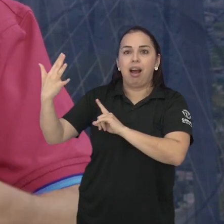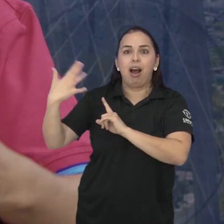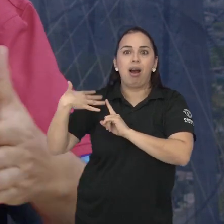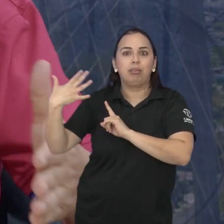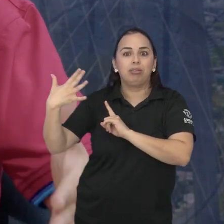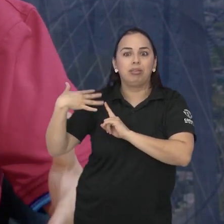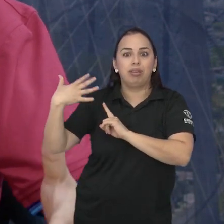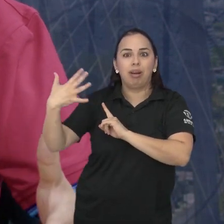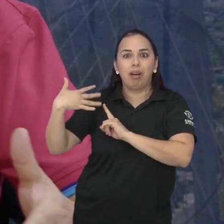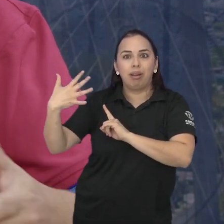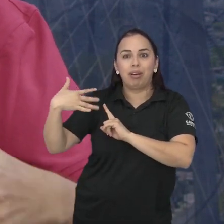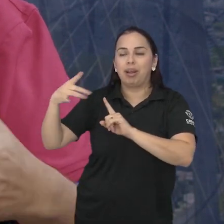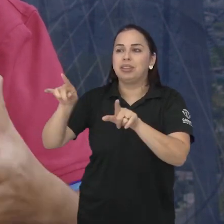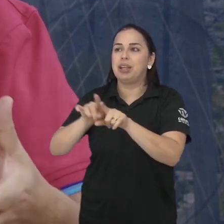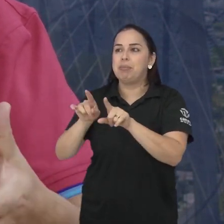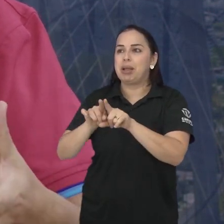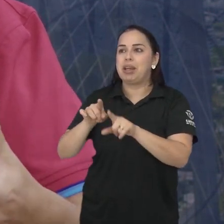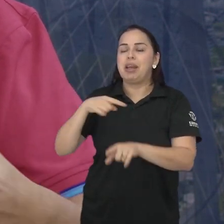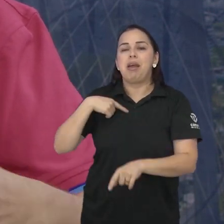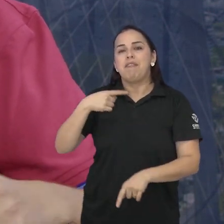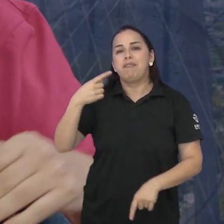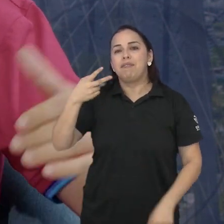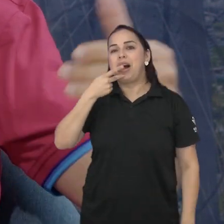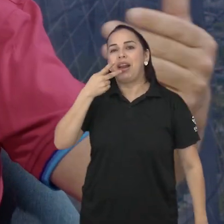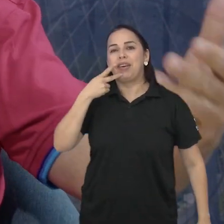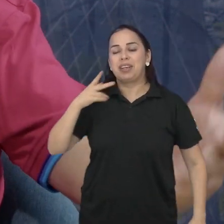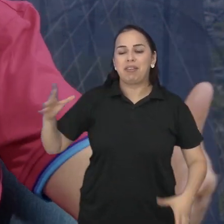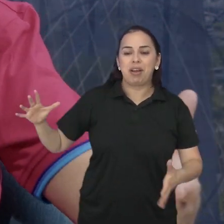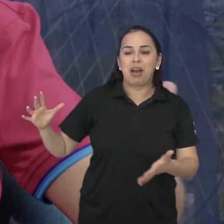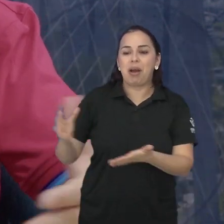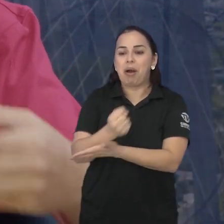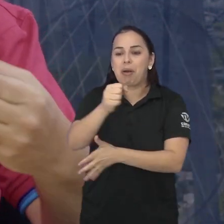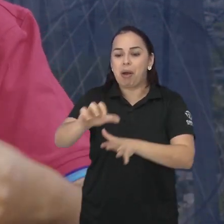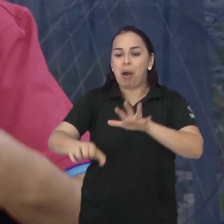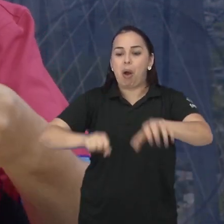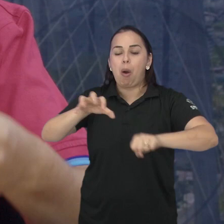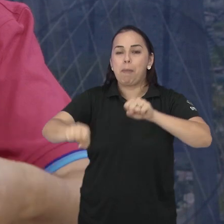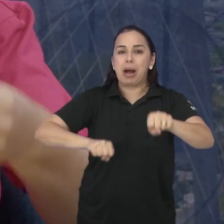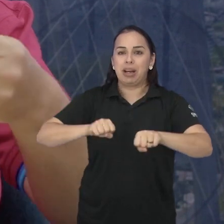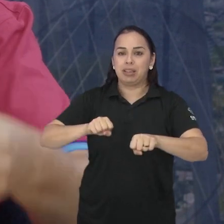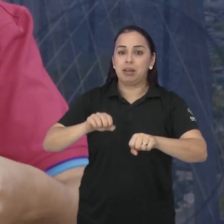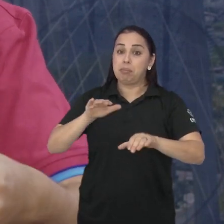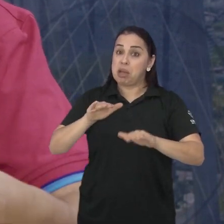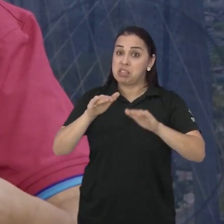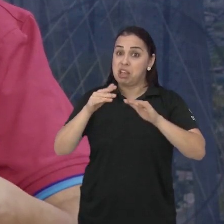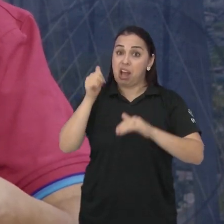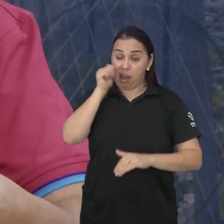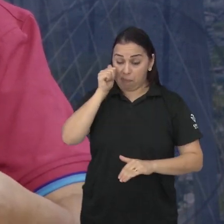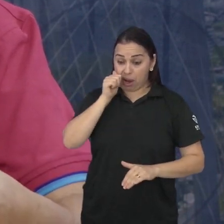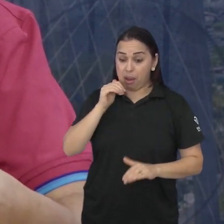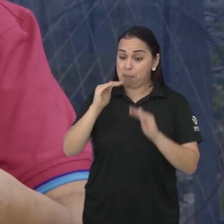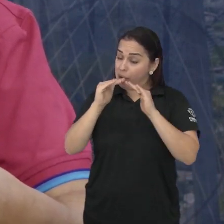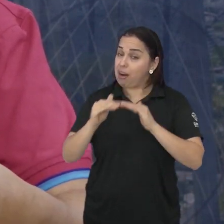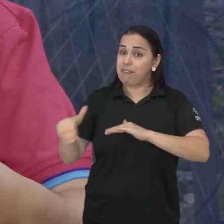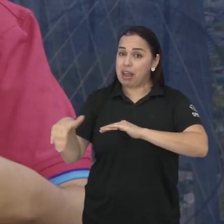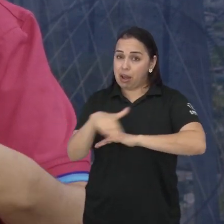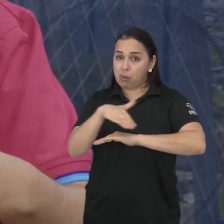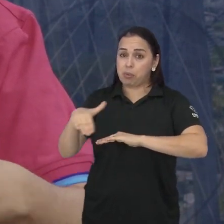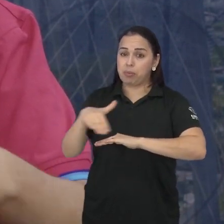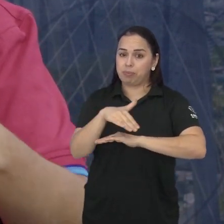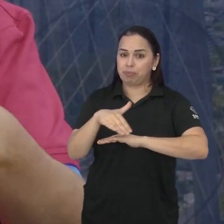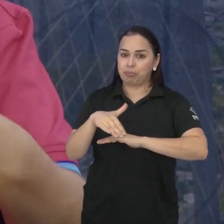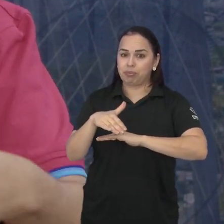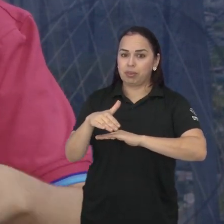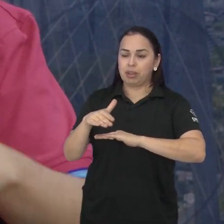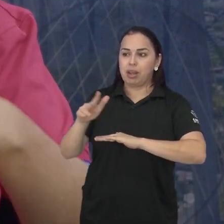tem um túmulo que é visitado na cidade, ela tem o nome de uma ponte, mas era uma pessoa em situação de rua. e que depois